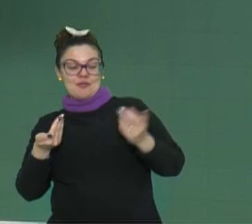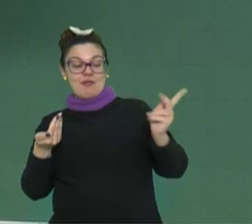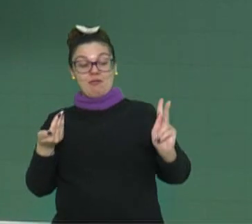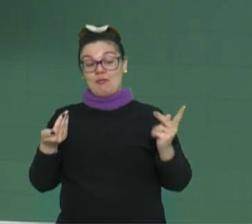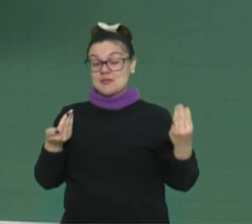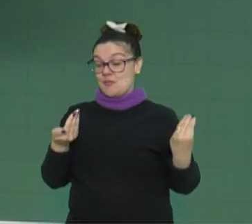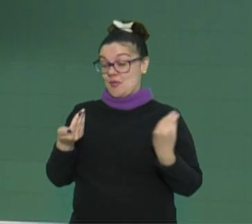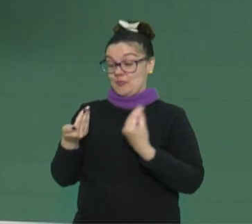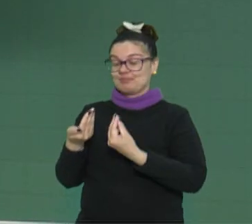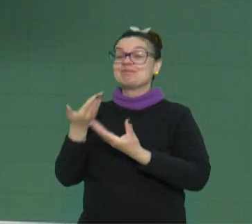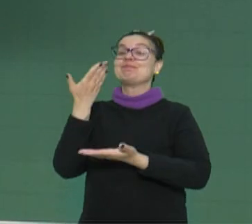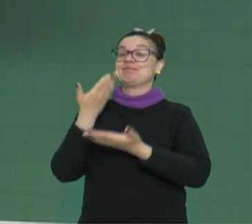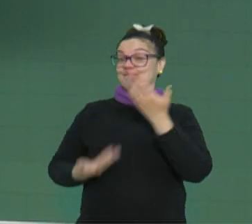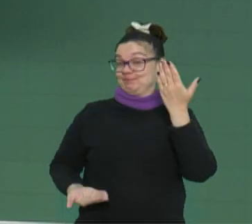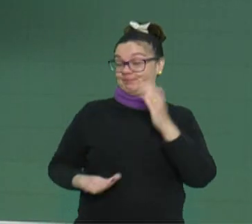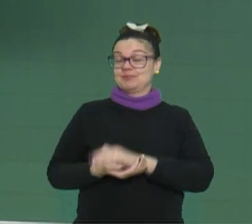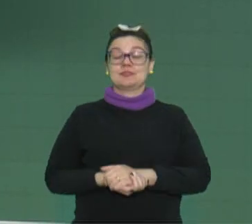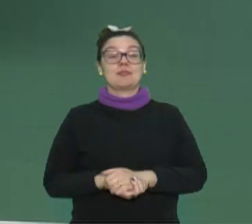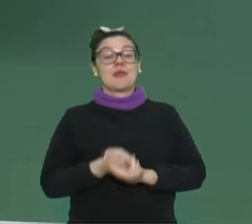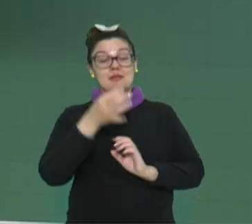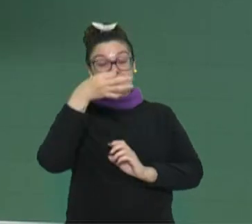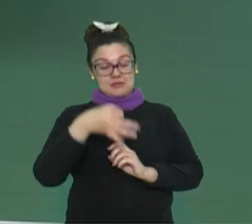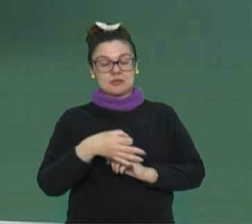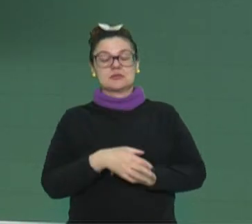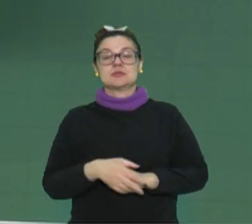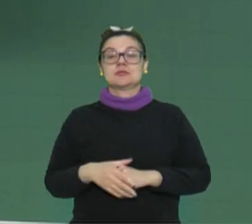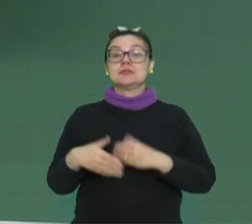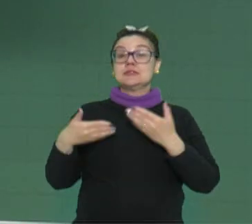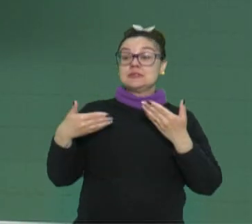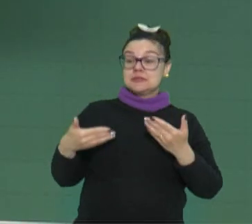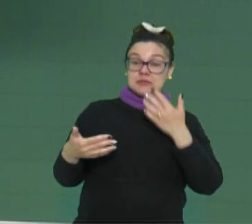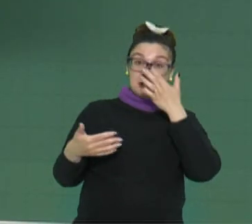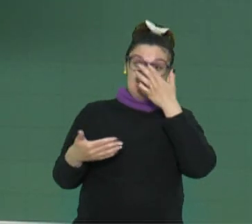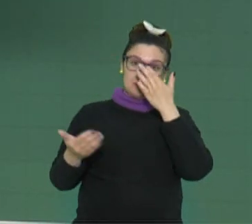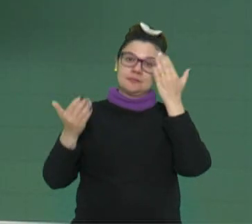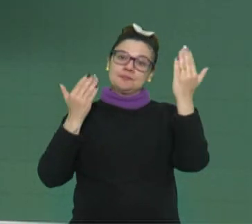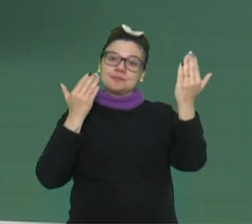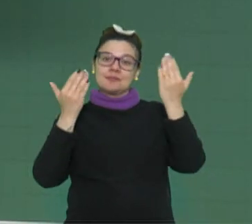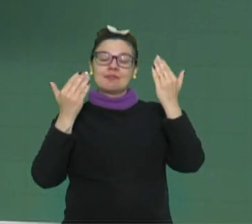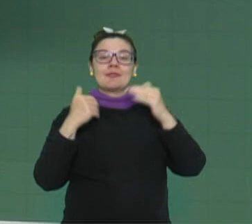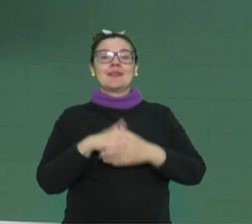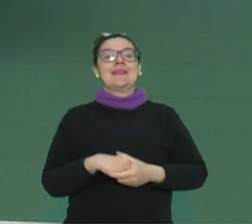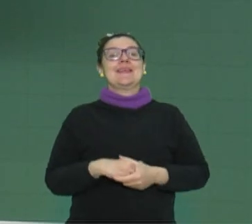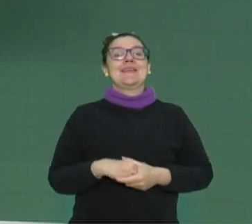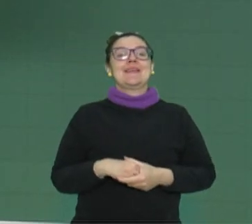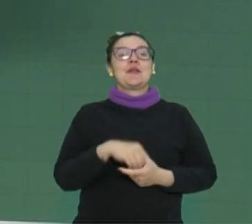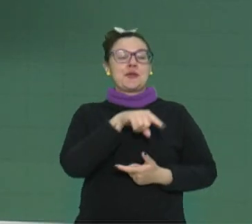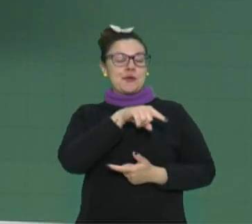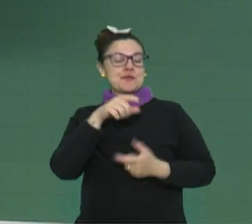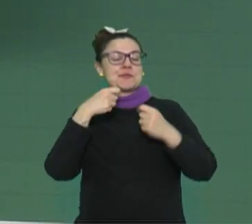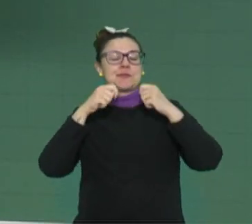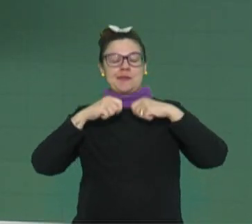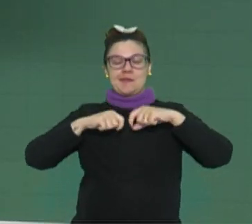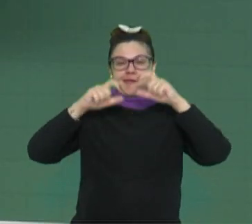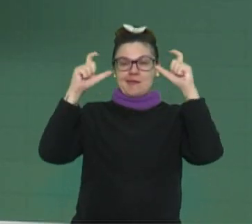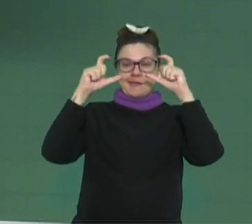por isso, essa questão é a correta. Então, verifique. Aqui é uma questão que necessita de um pouco mais de atenção e conhecimento prévio.